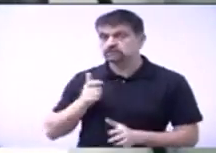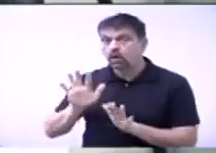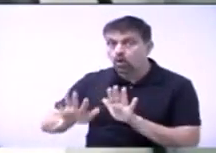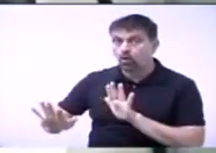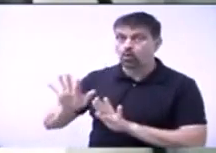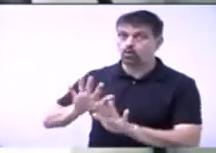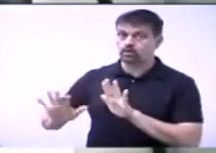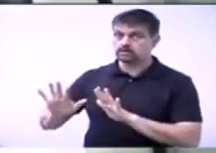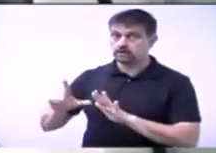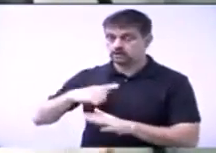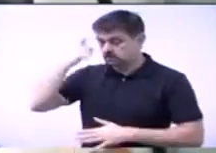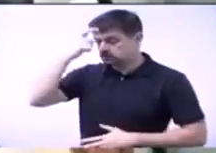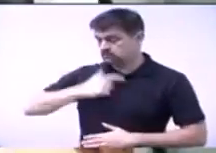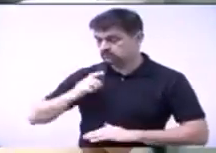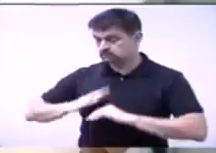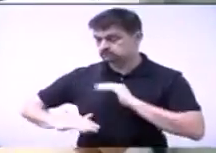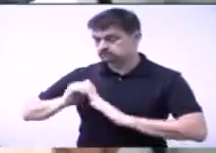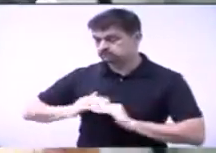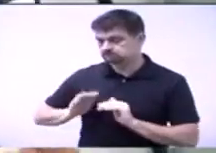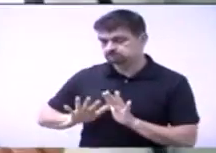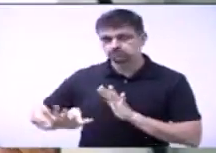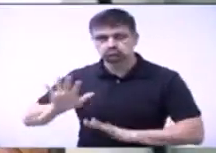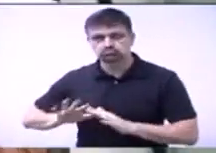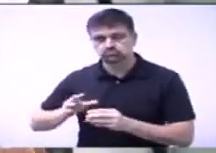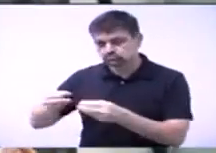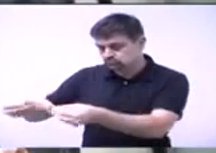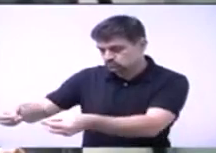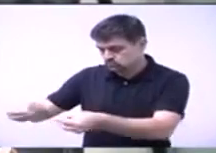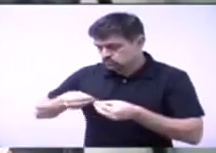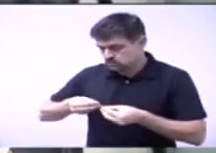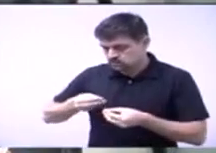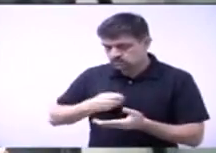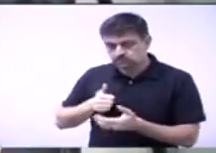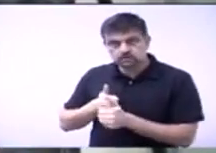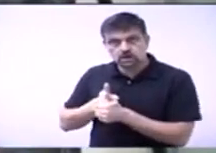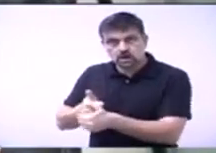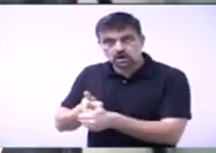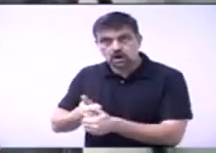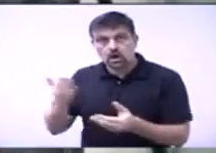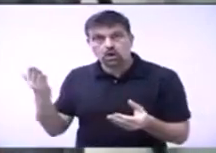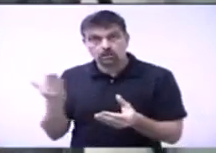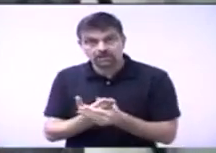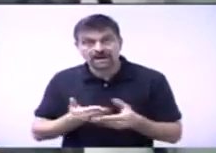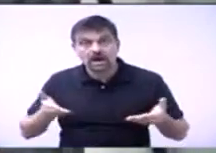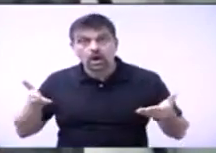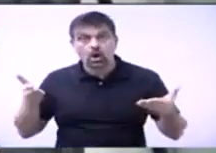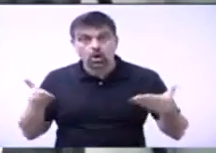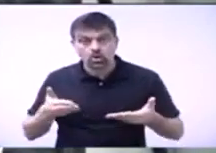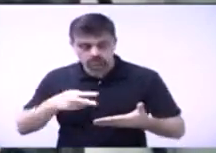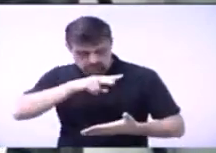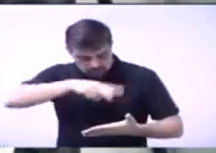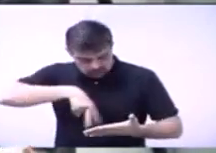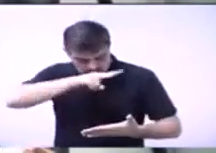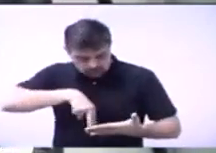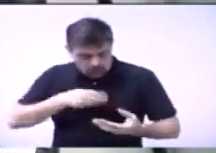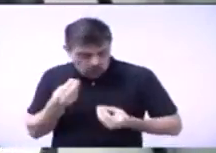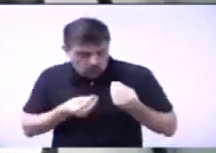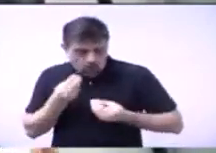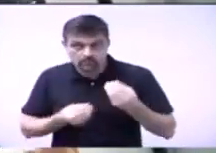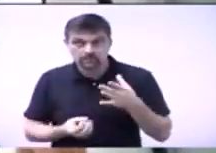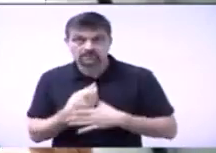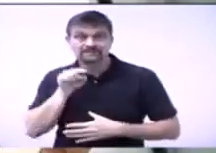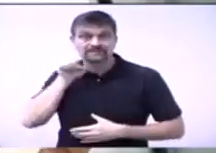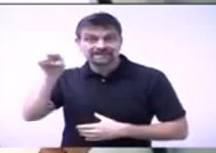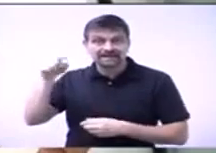colegas, senhores, população presente também, de pegar o acompanhamento processual no dia de hoje, para a gente saber, mas como é que está esse processo